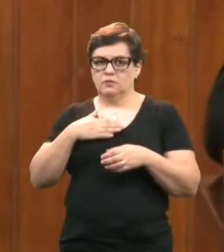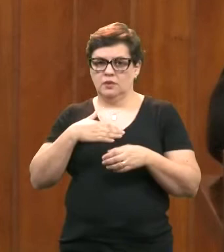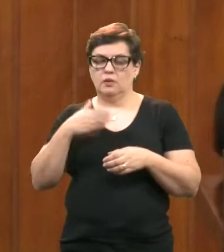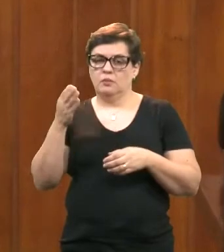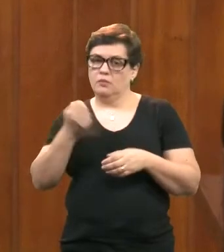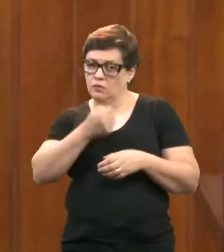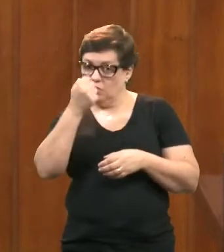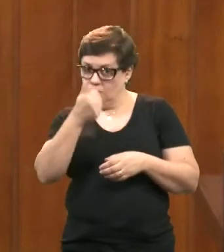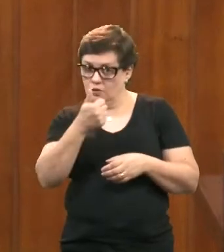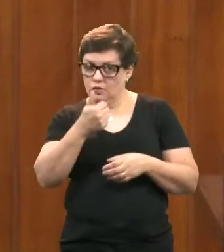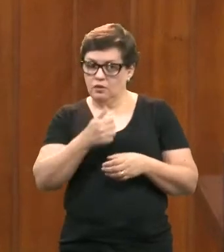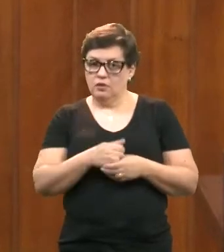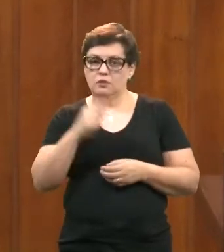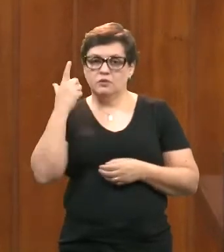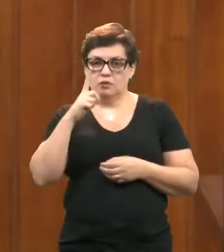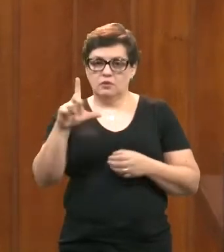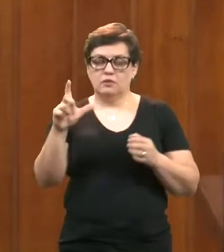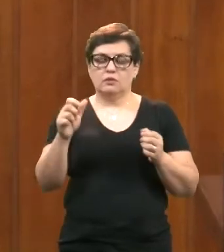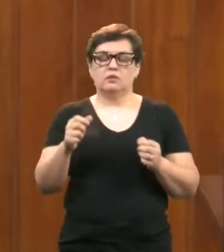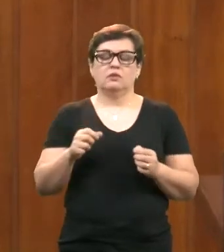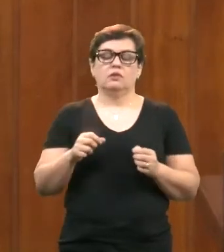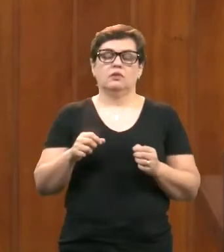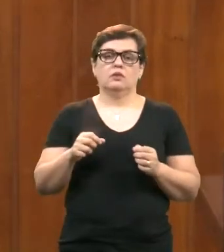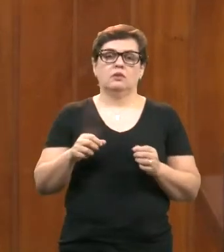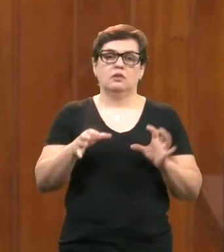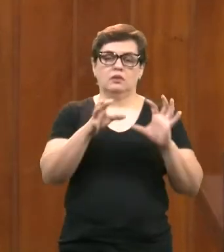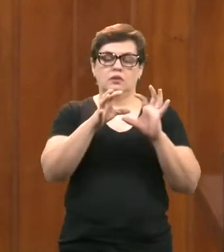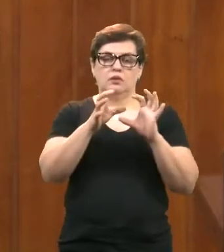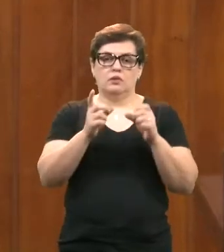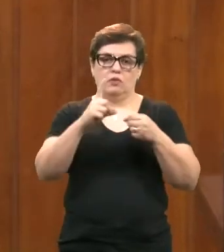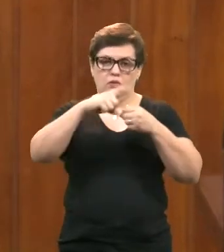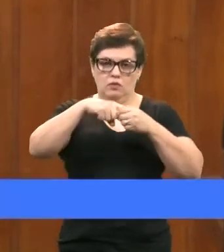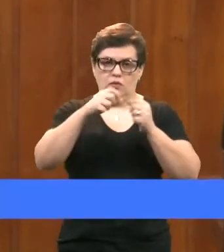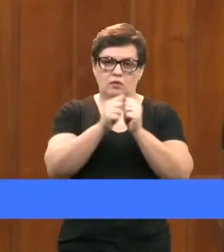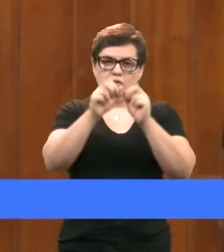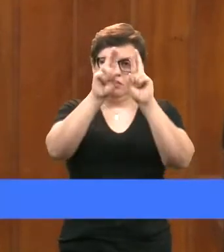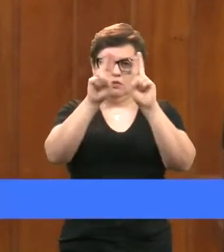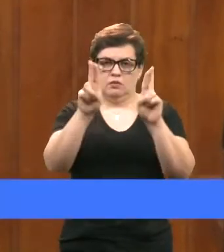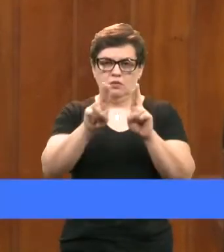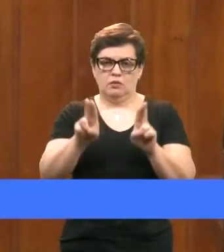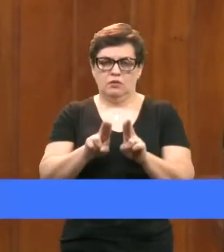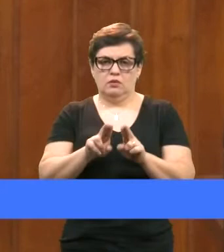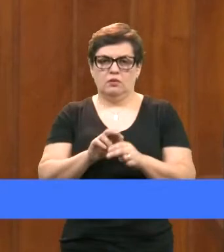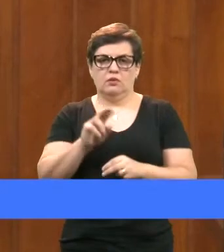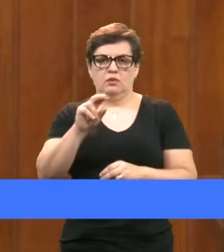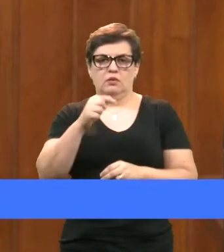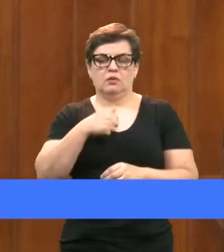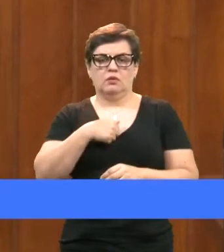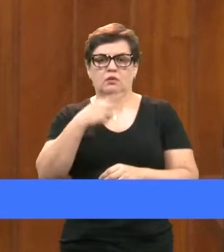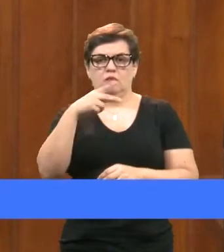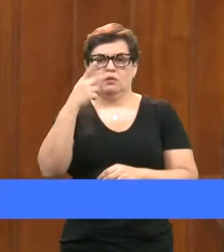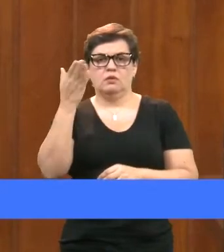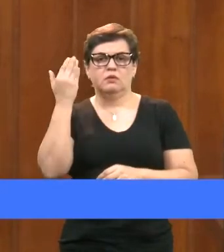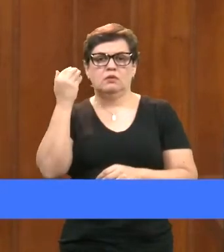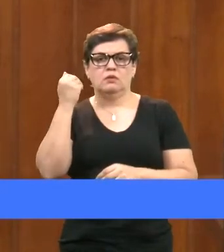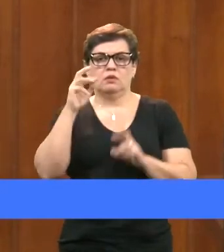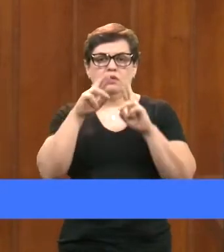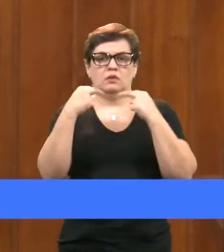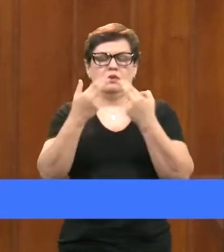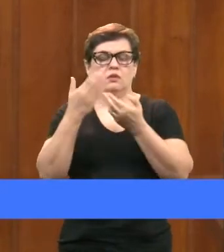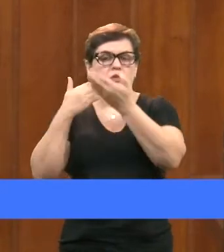ser instalada, que foi conseguida em parceria com a Unimed. E, como eu falei em sessão